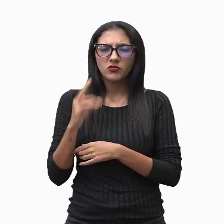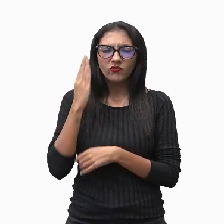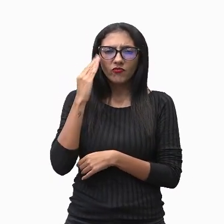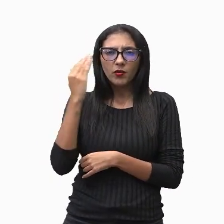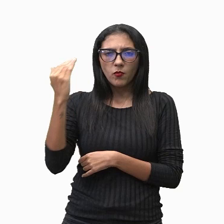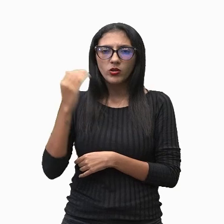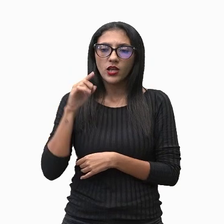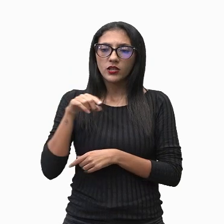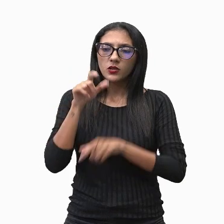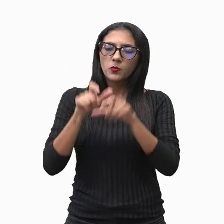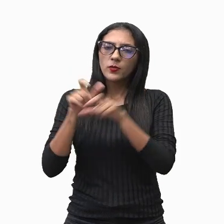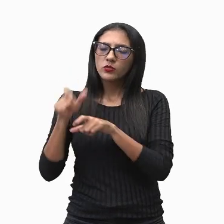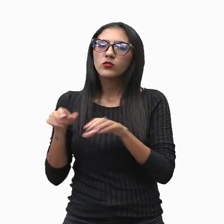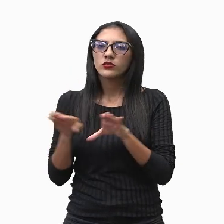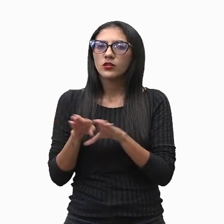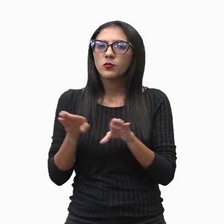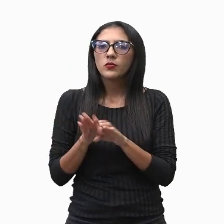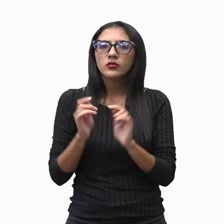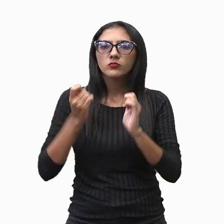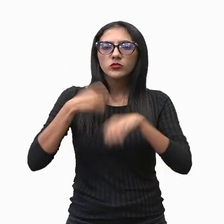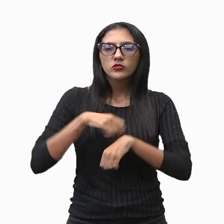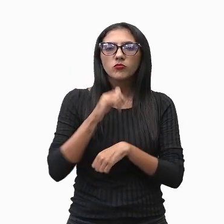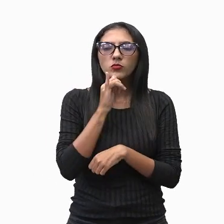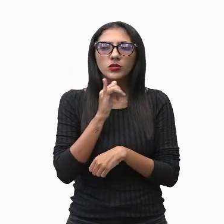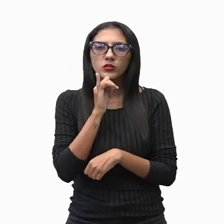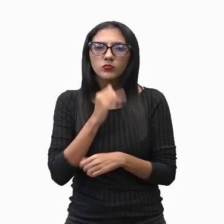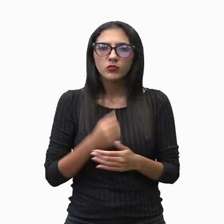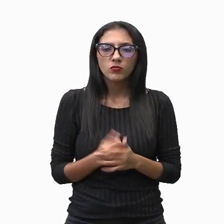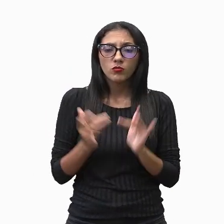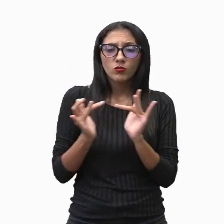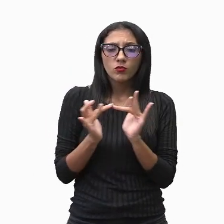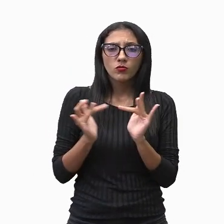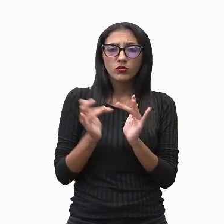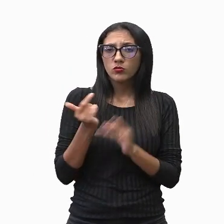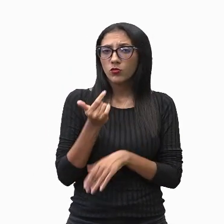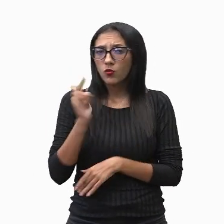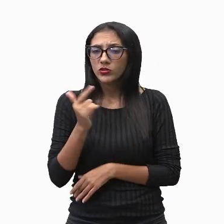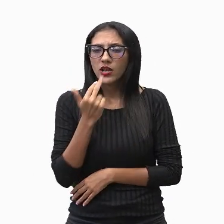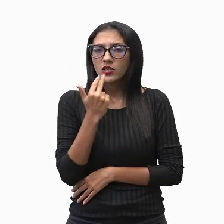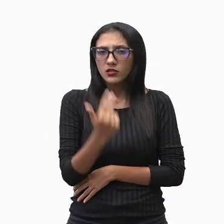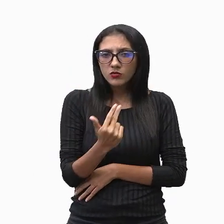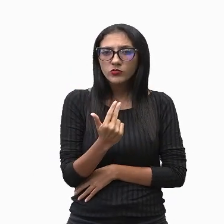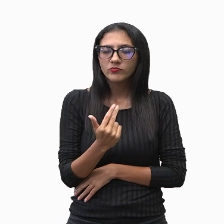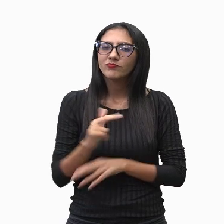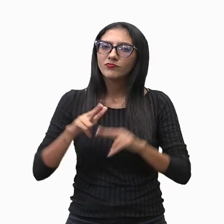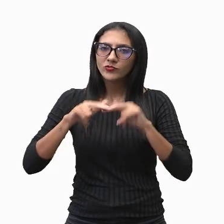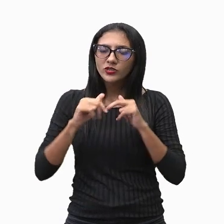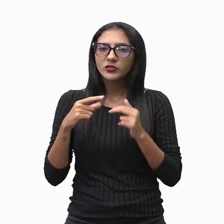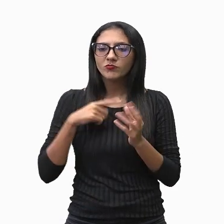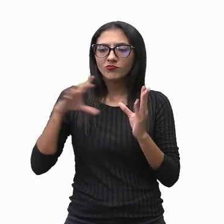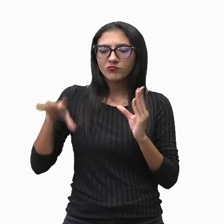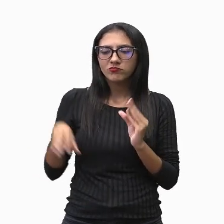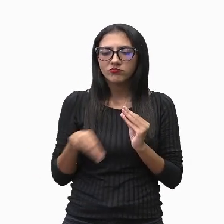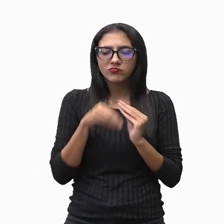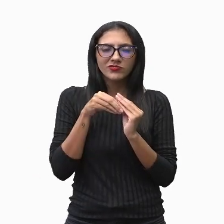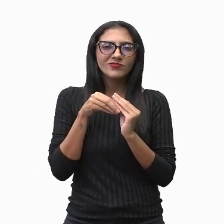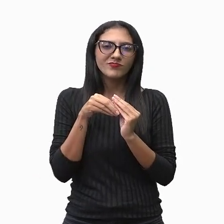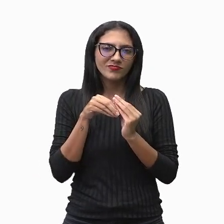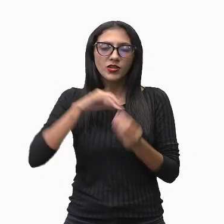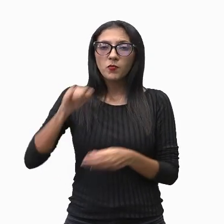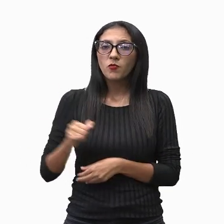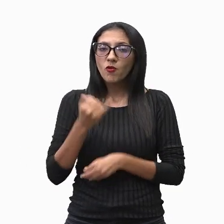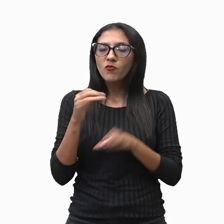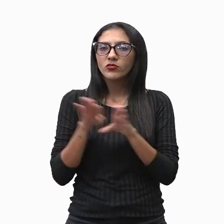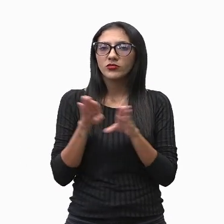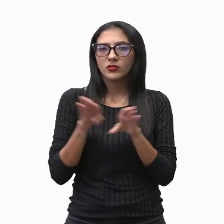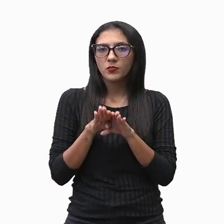essas pessoas também tomam contato direto ali com outro idioma, então juntam útil ao agradável, não é